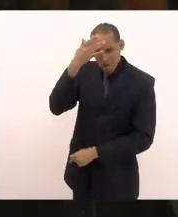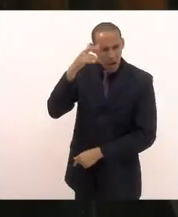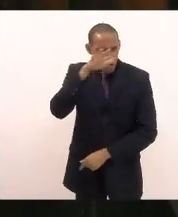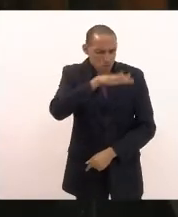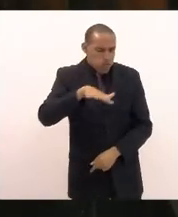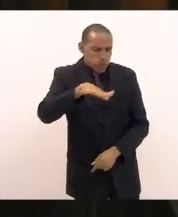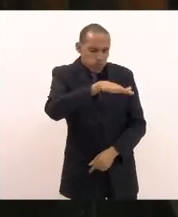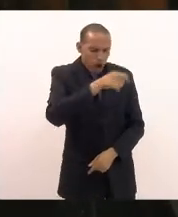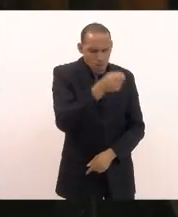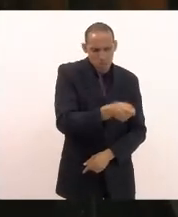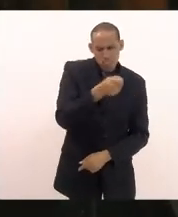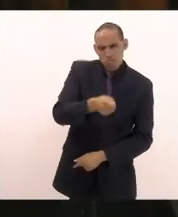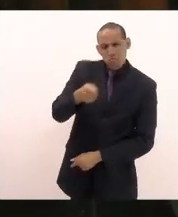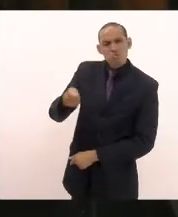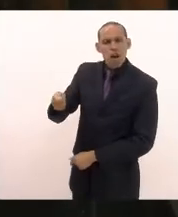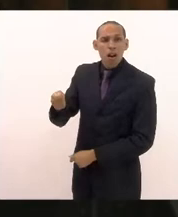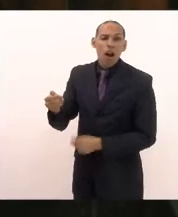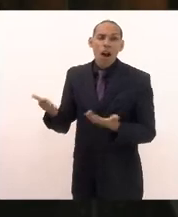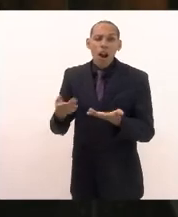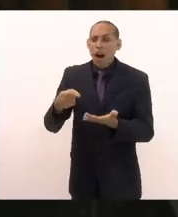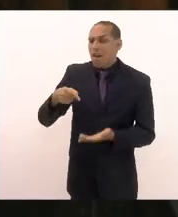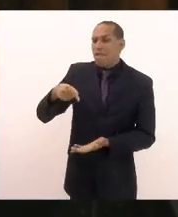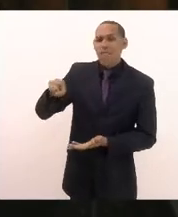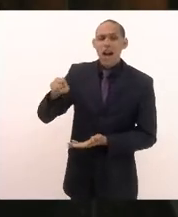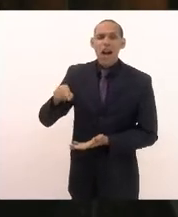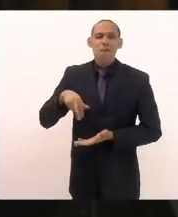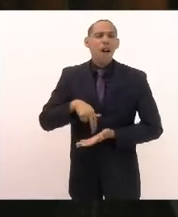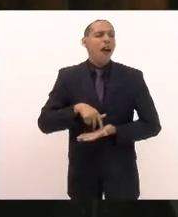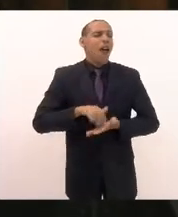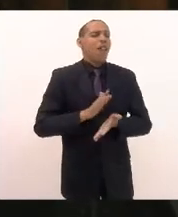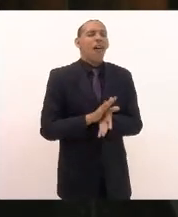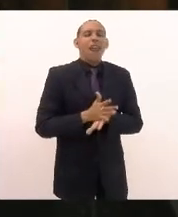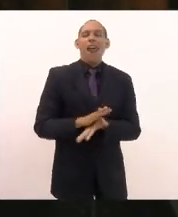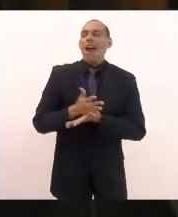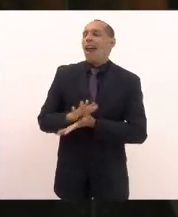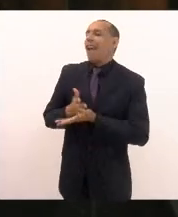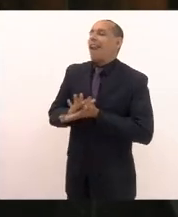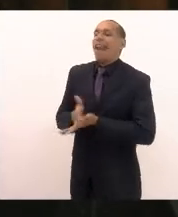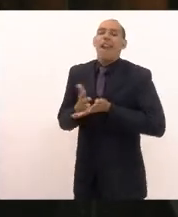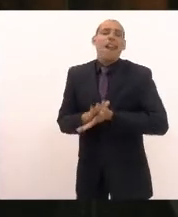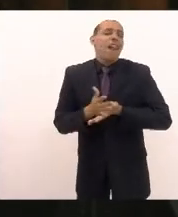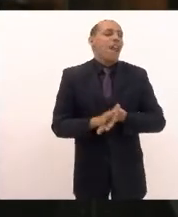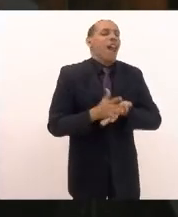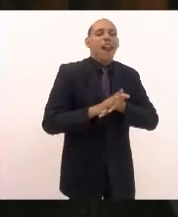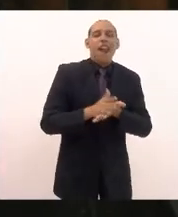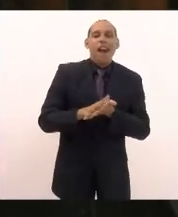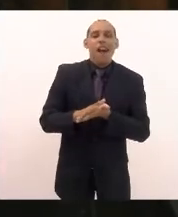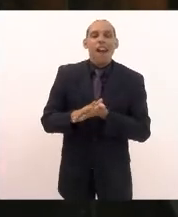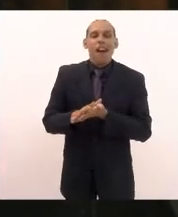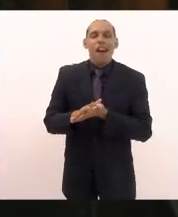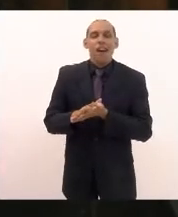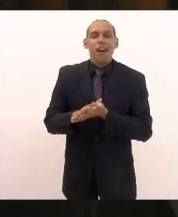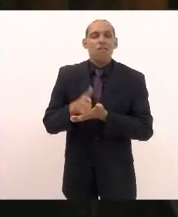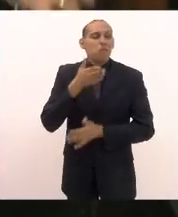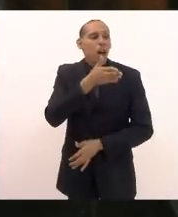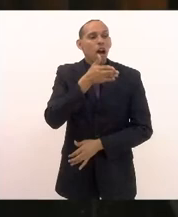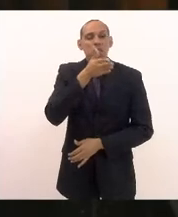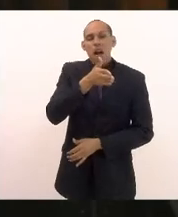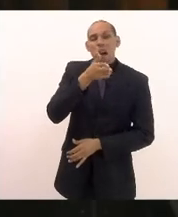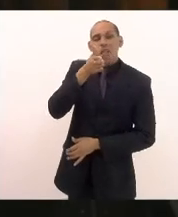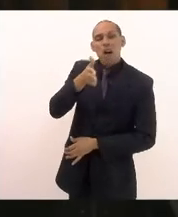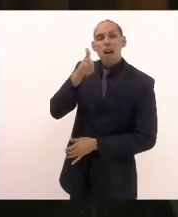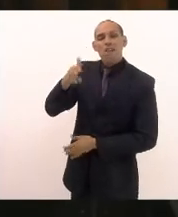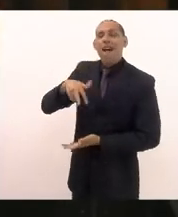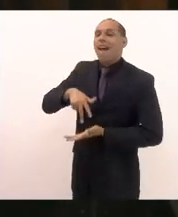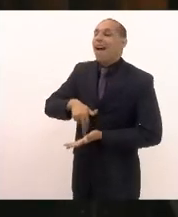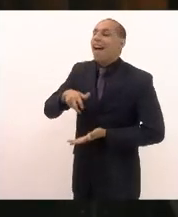isso, apareceu em rodas de samba, em pagodes, no sambódromo, dançando,